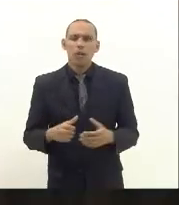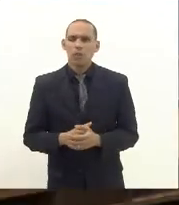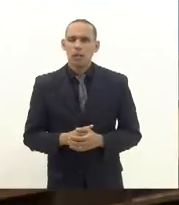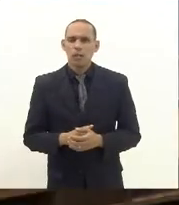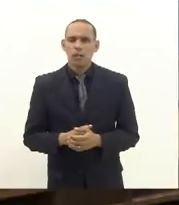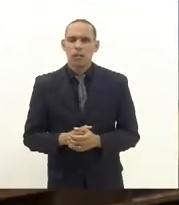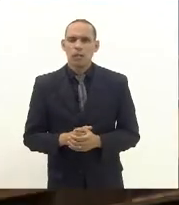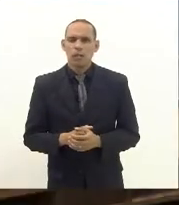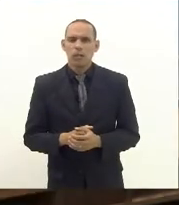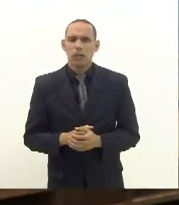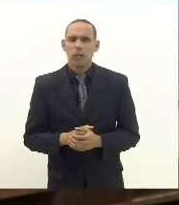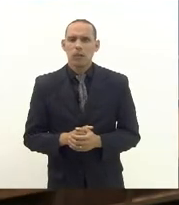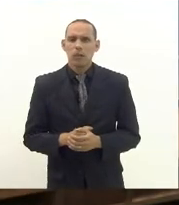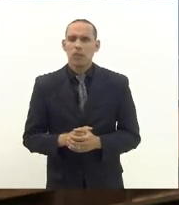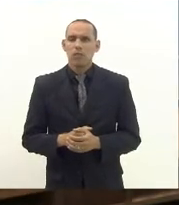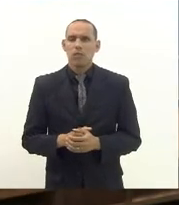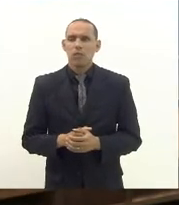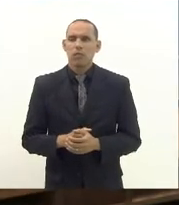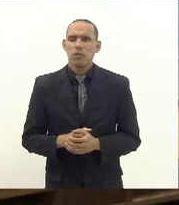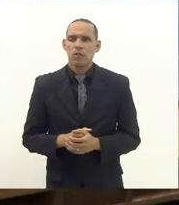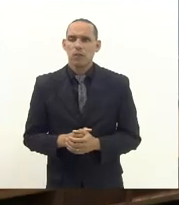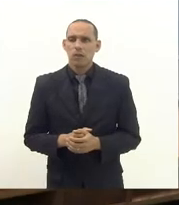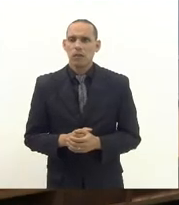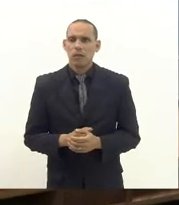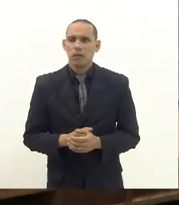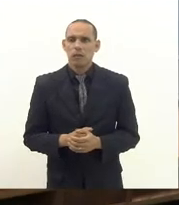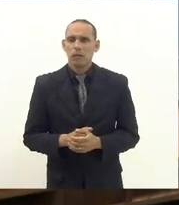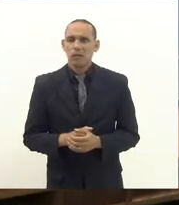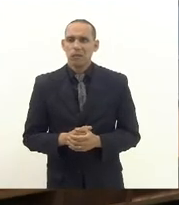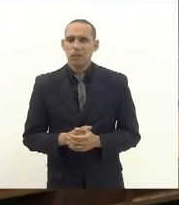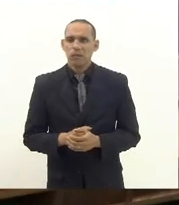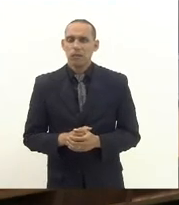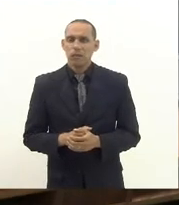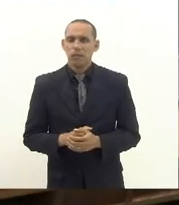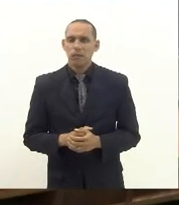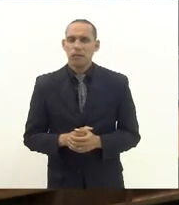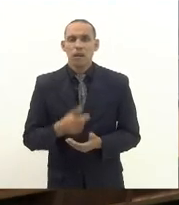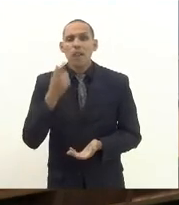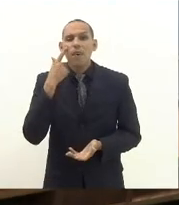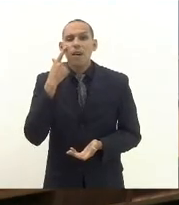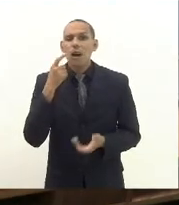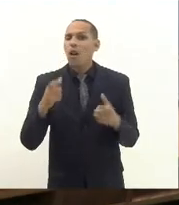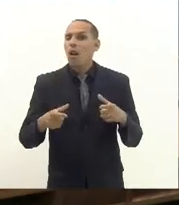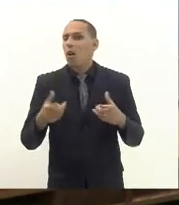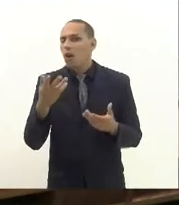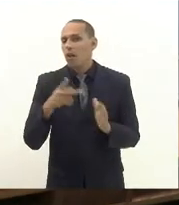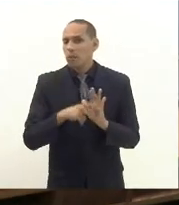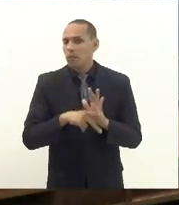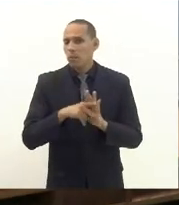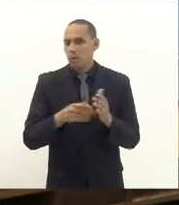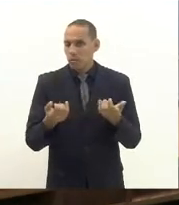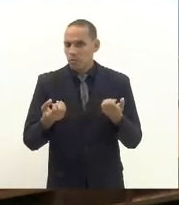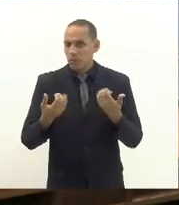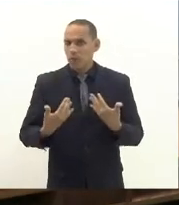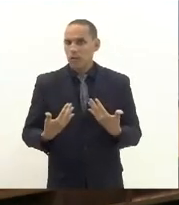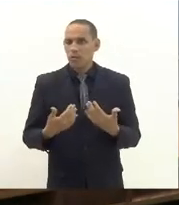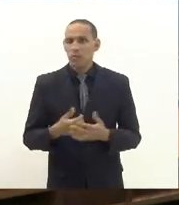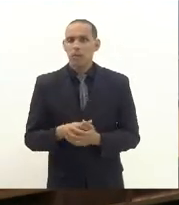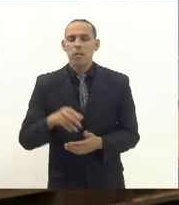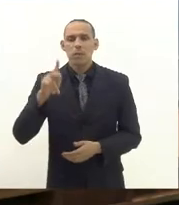isso Ah tá e ver onde está esse projeto que me fala por